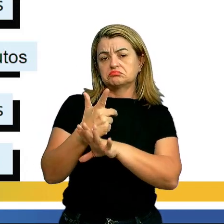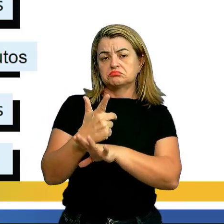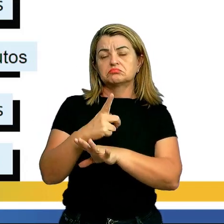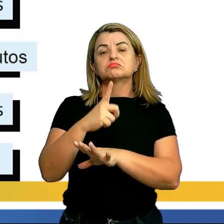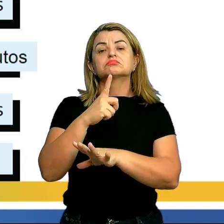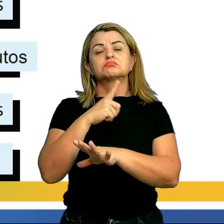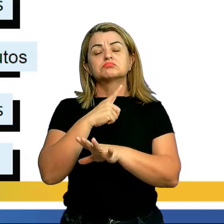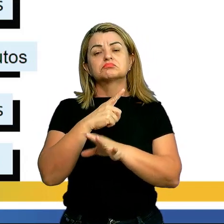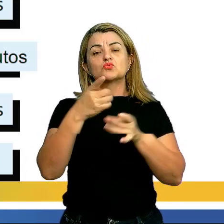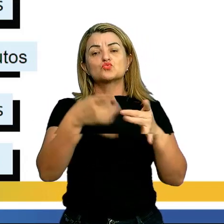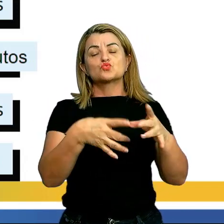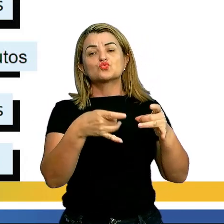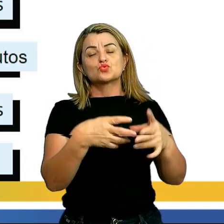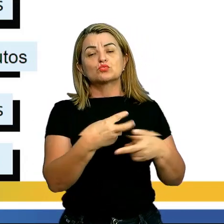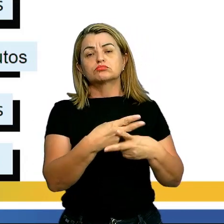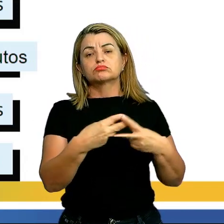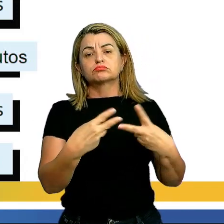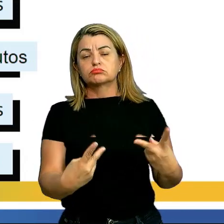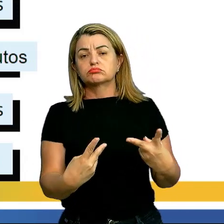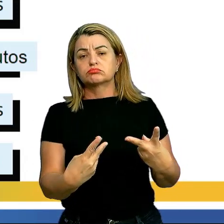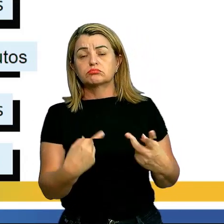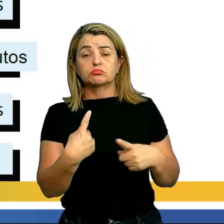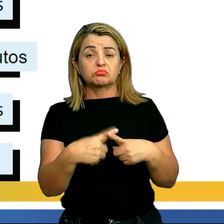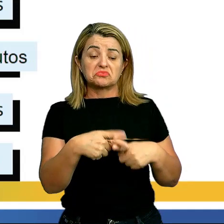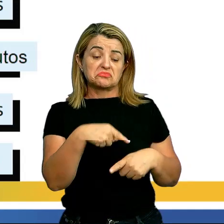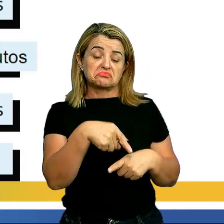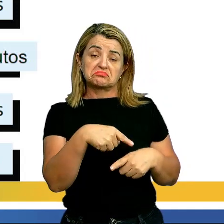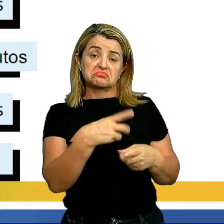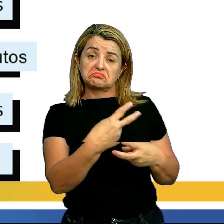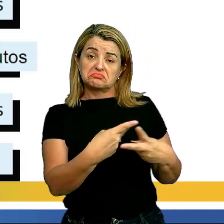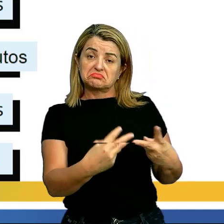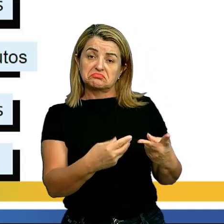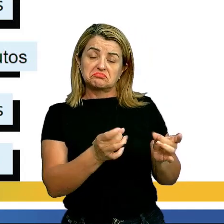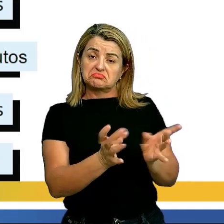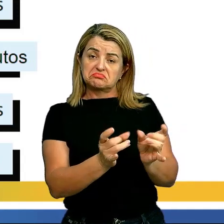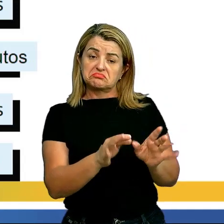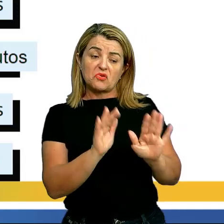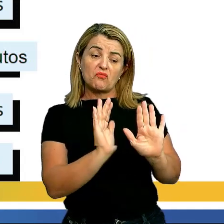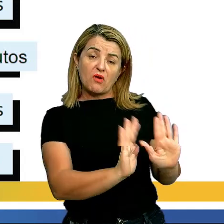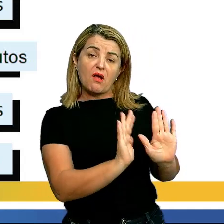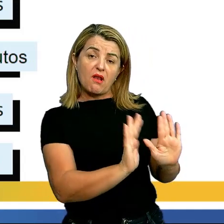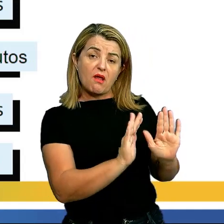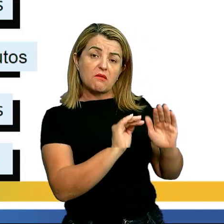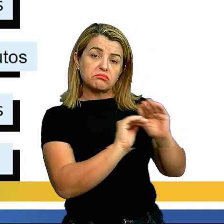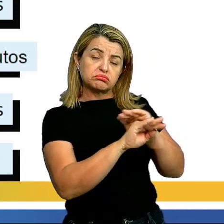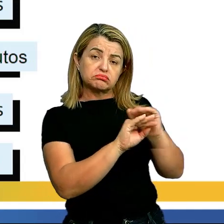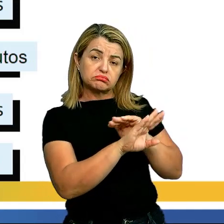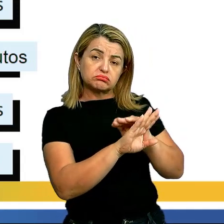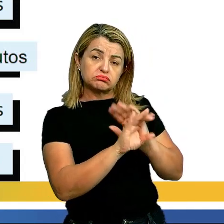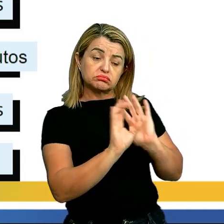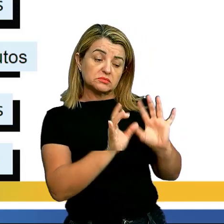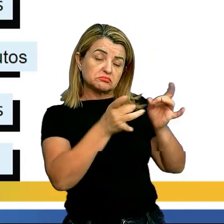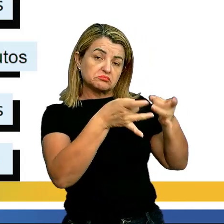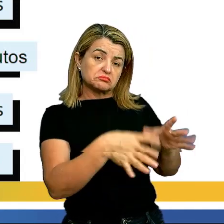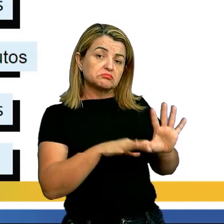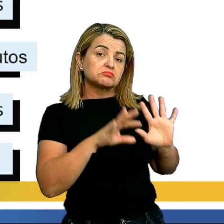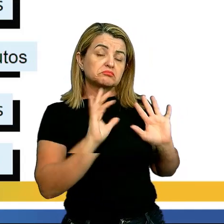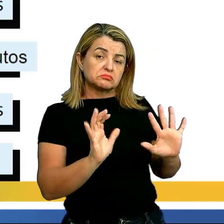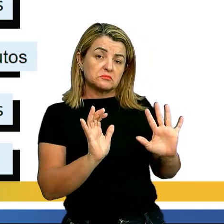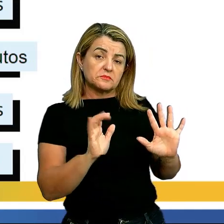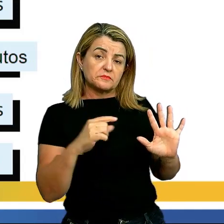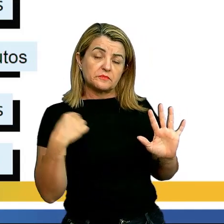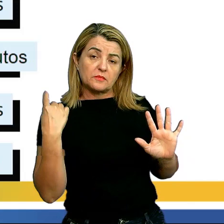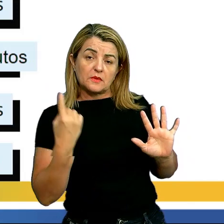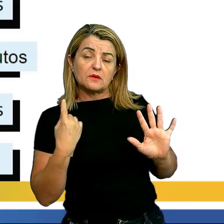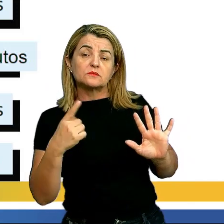excedente produtivo, ou seja, os produtos não vão vender e eles vão sobrar nas prateleiras. Se o produto sobra na prateleira,